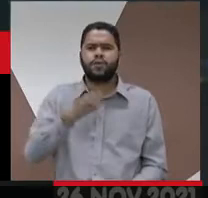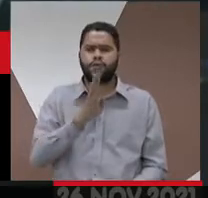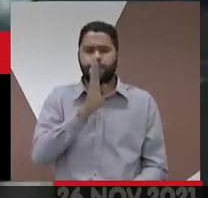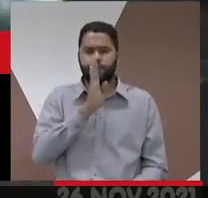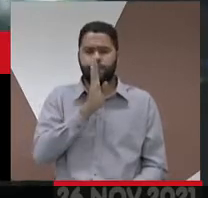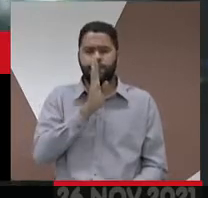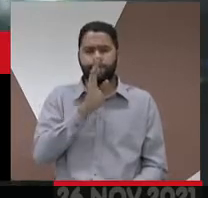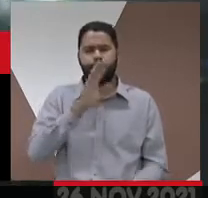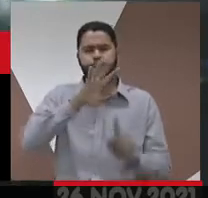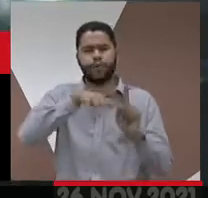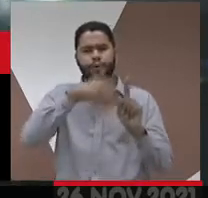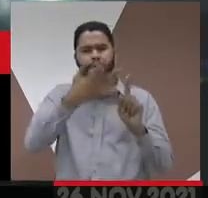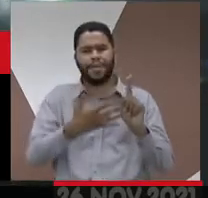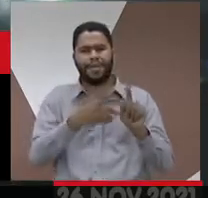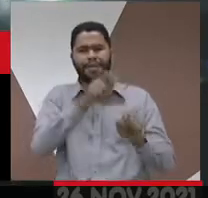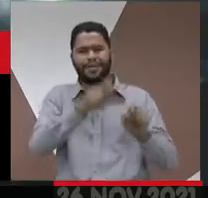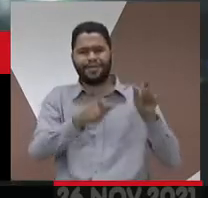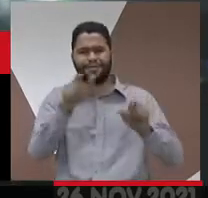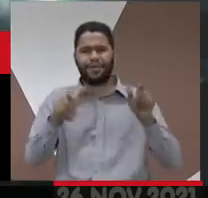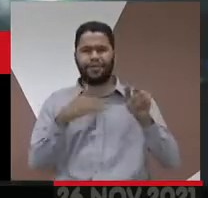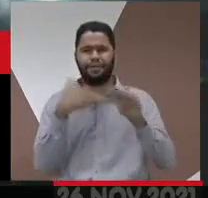em homenagem às vítimas.